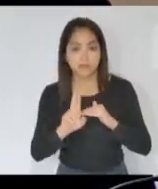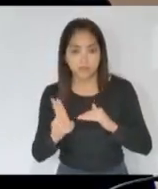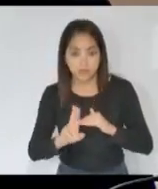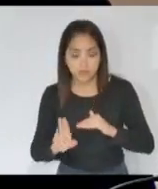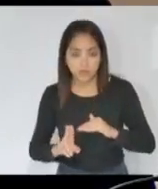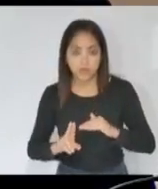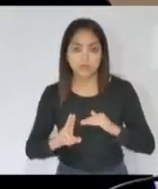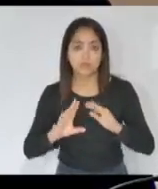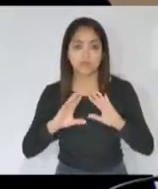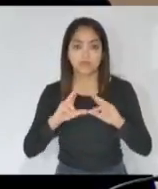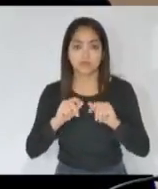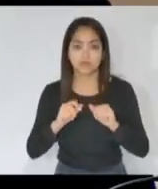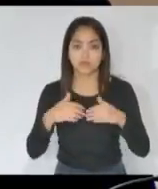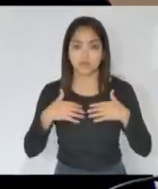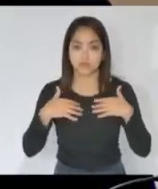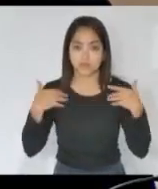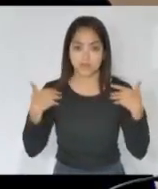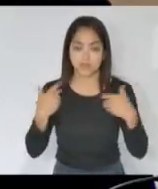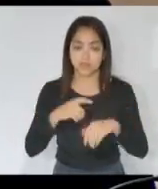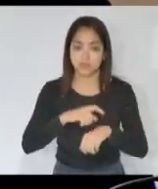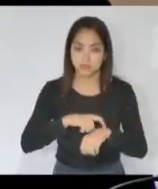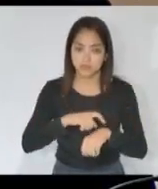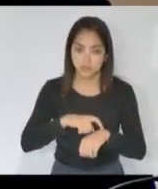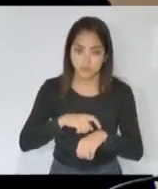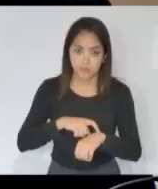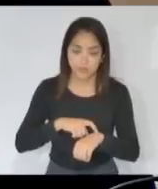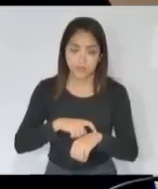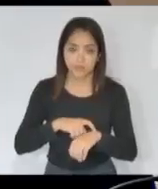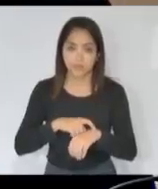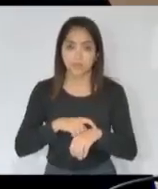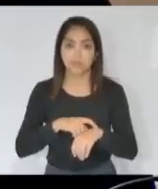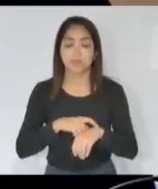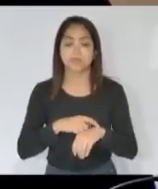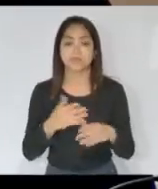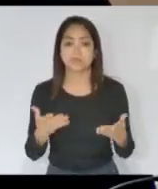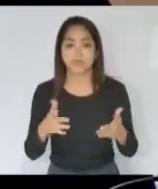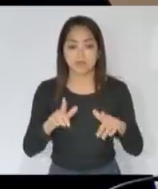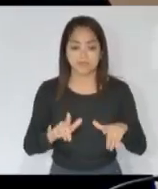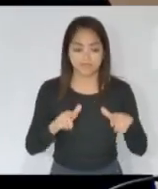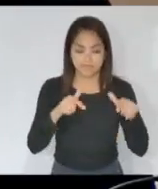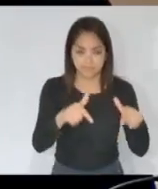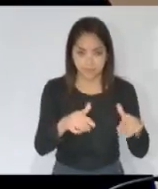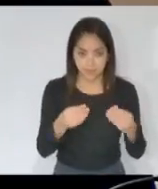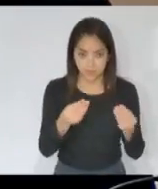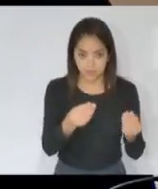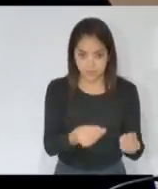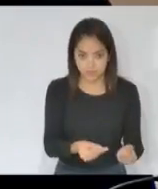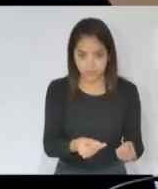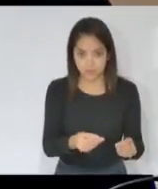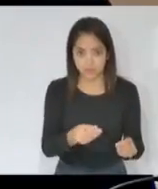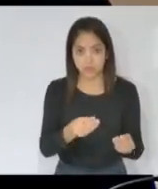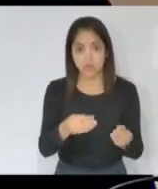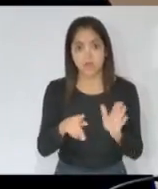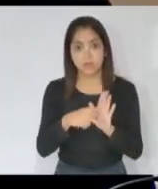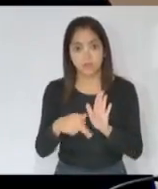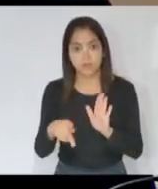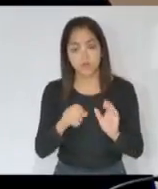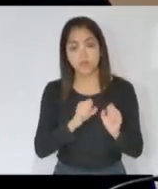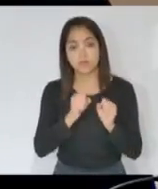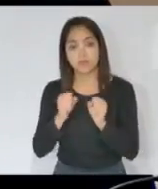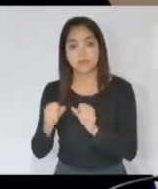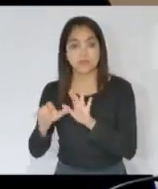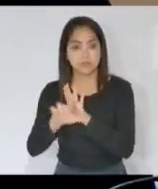à nominata dos homenageados que, na oportunidade, receberam honrarias do Poder